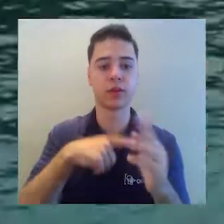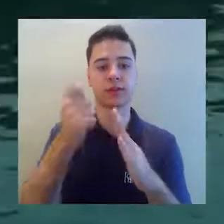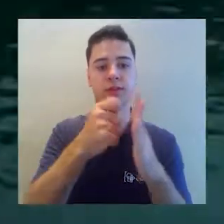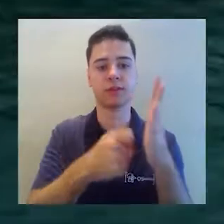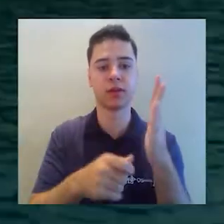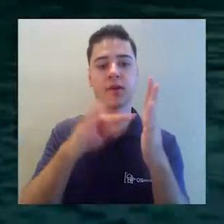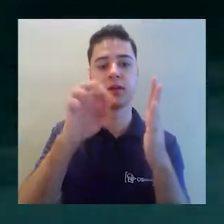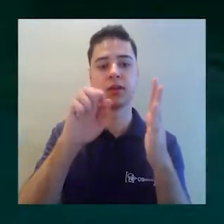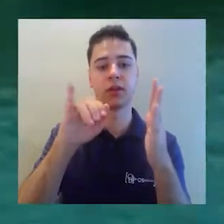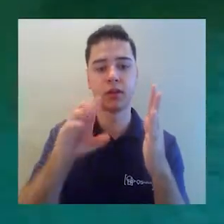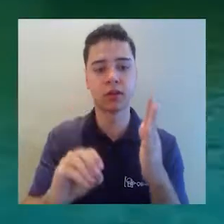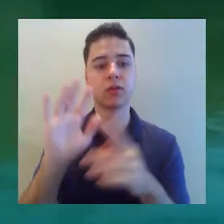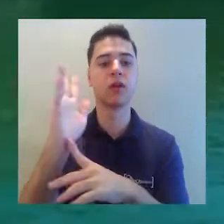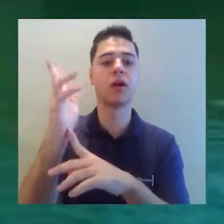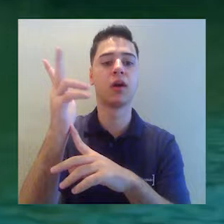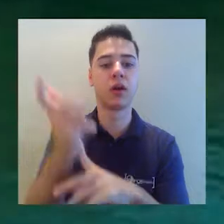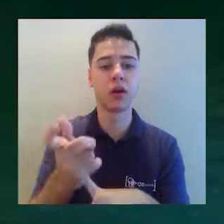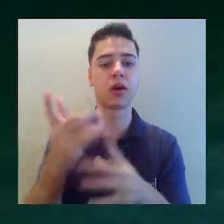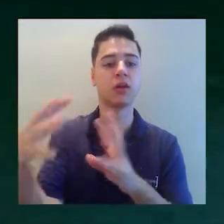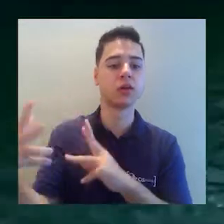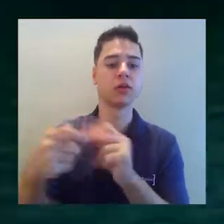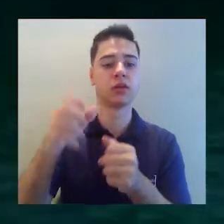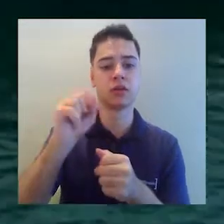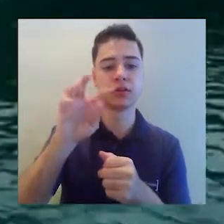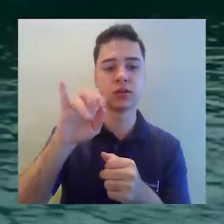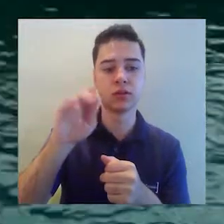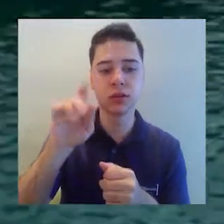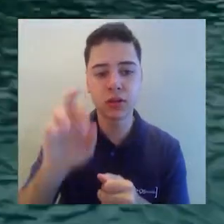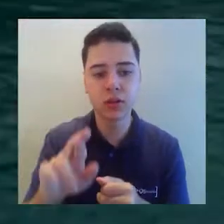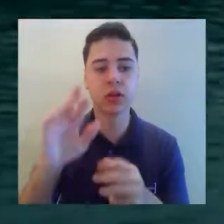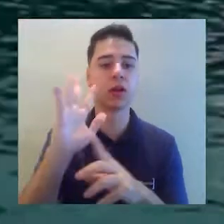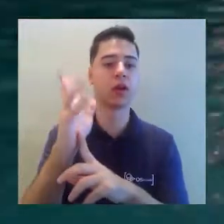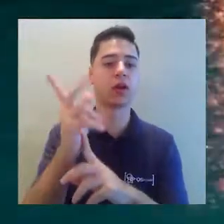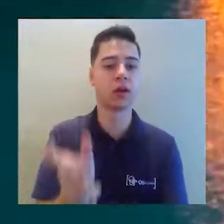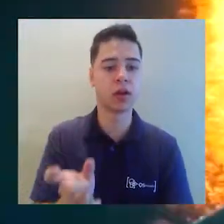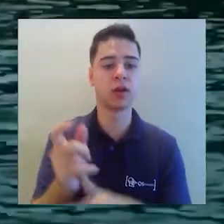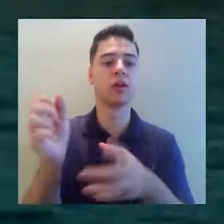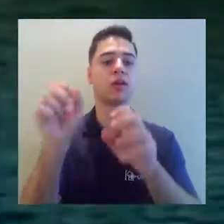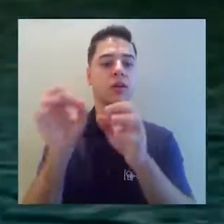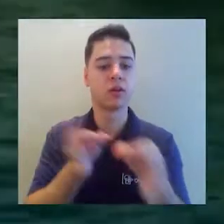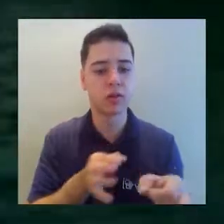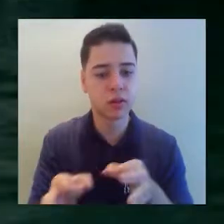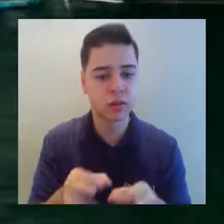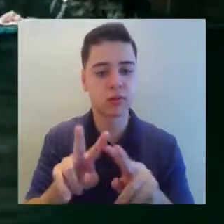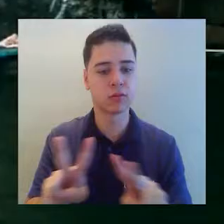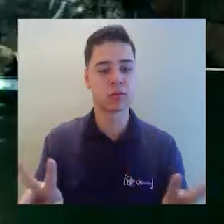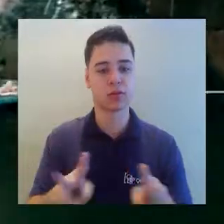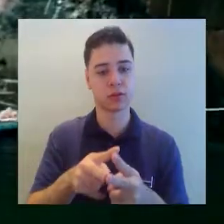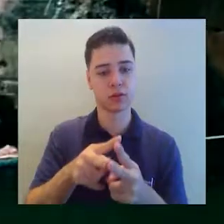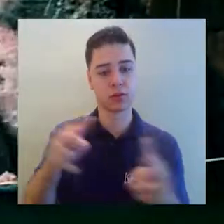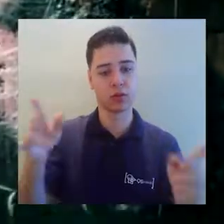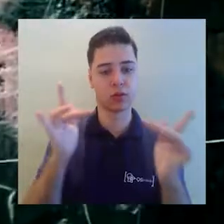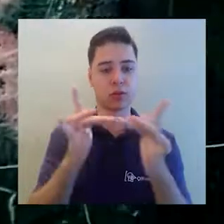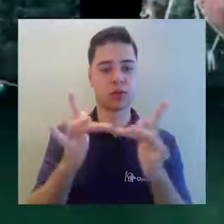pintura com spray, o stencil, arte gráfica, as videoprojeções, a sticker art, colagem, instalações, sistemas digitais interativos e